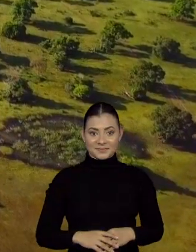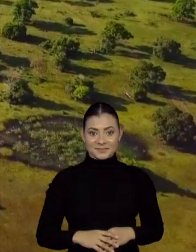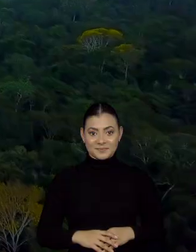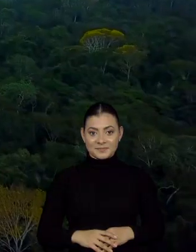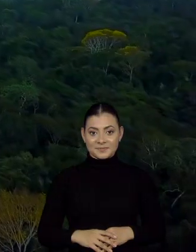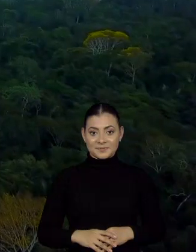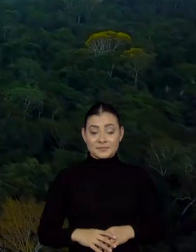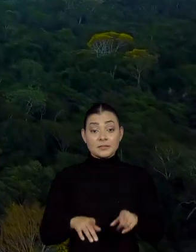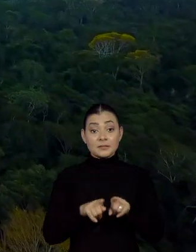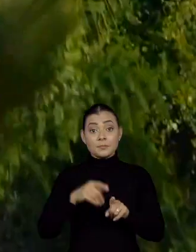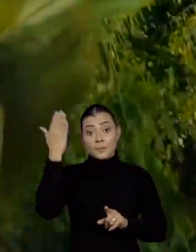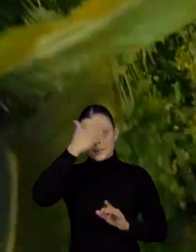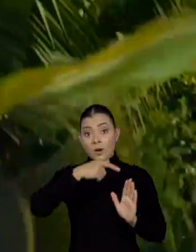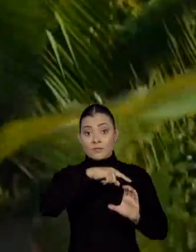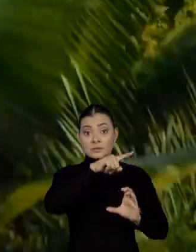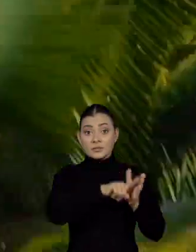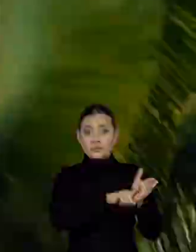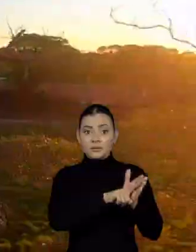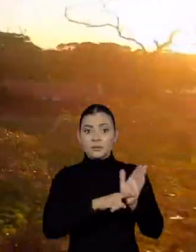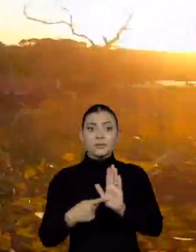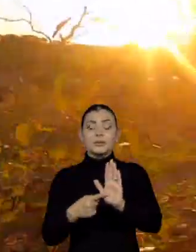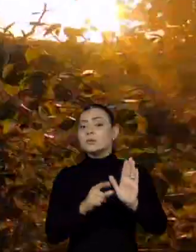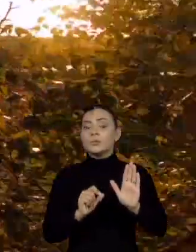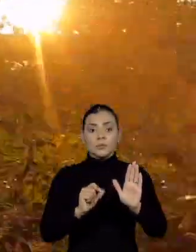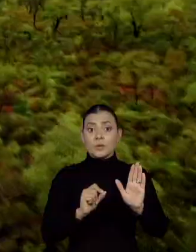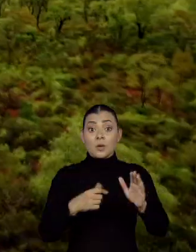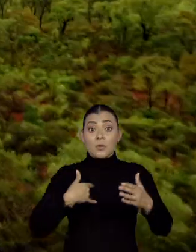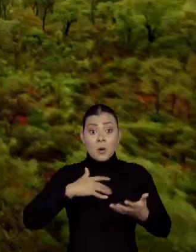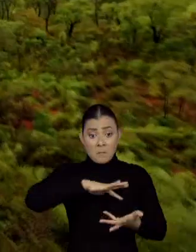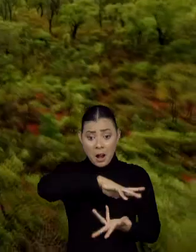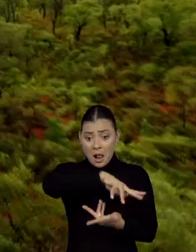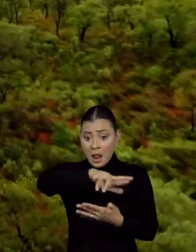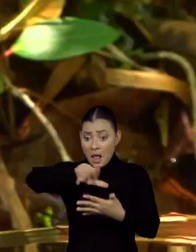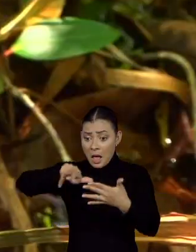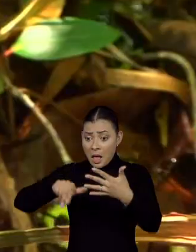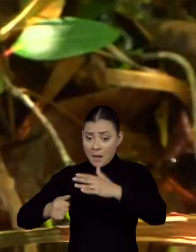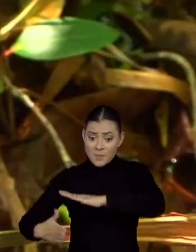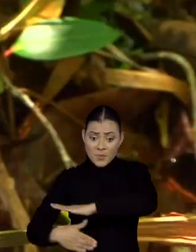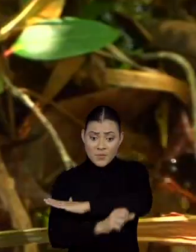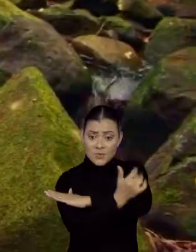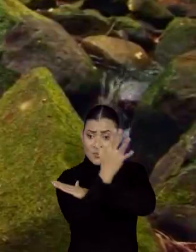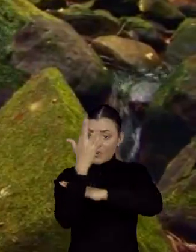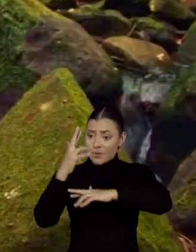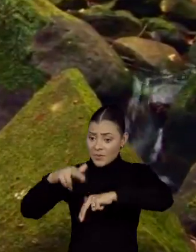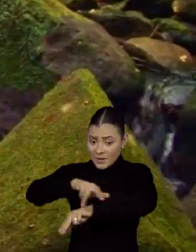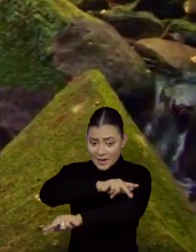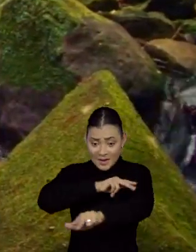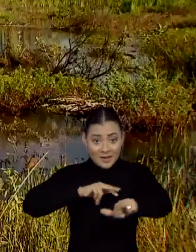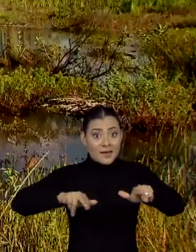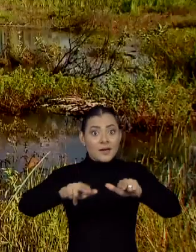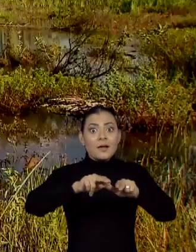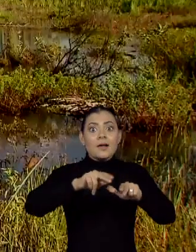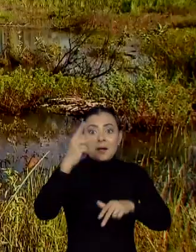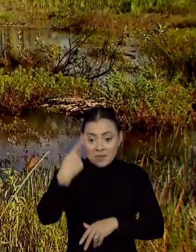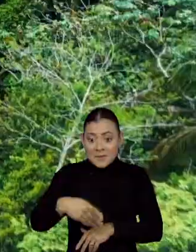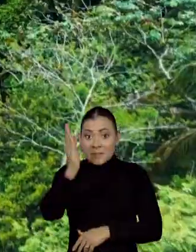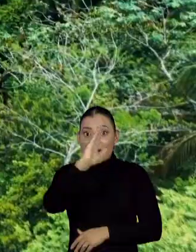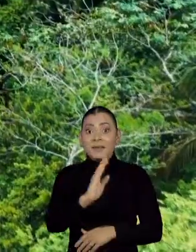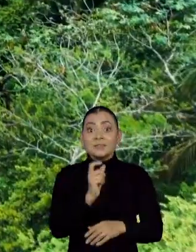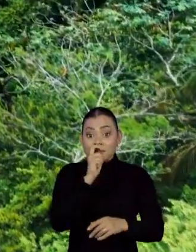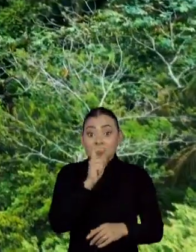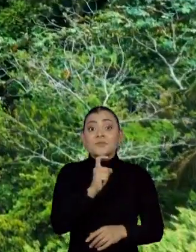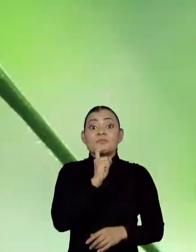Cientistas comprovam que o Brasil, campeão em biodiversidade, é também o país com a maior diversidade de